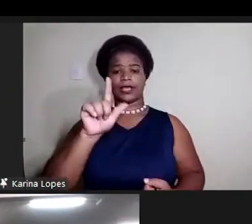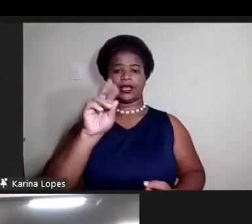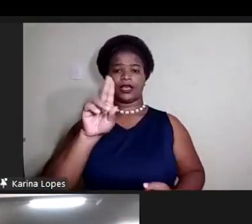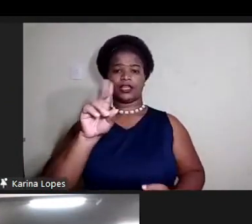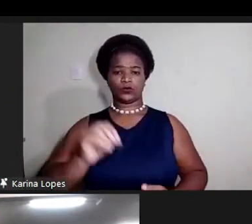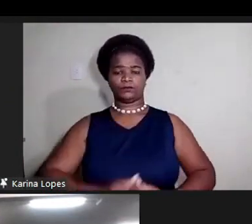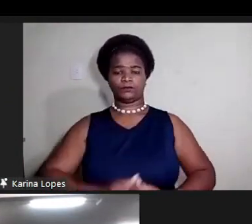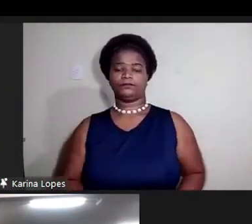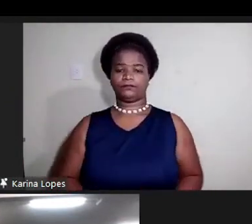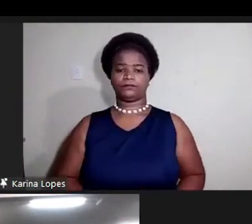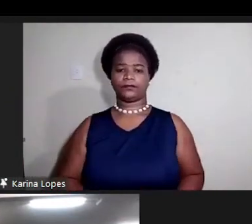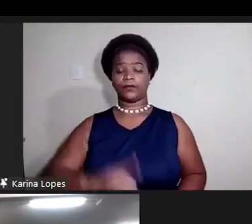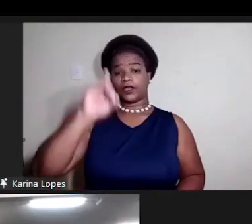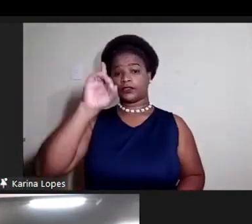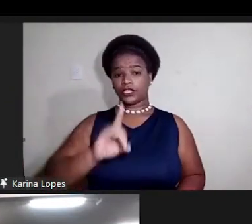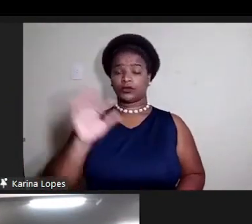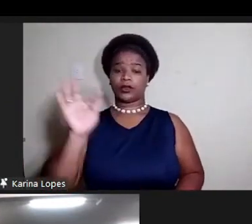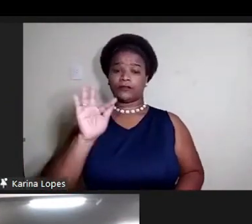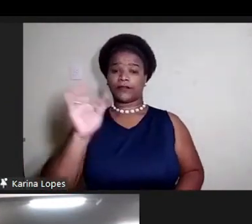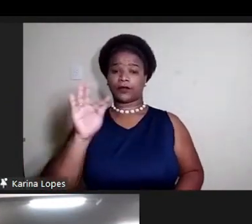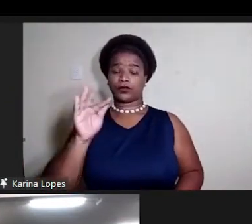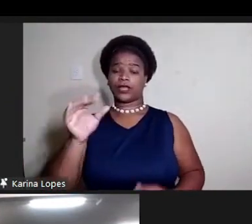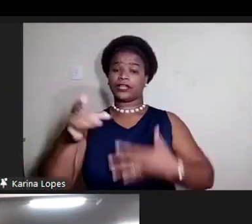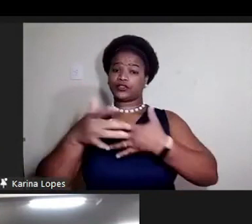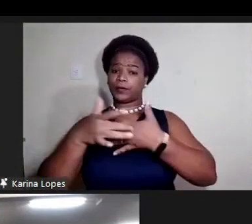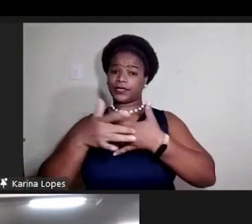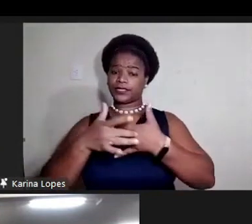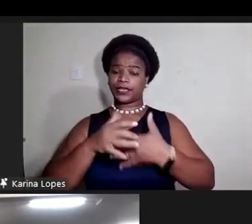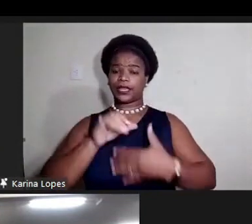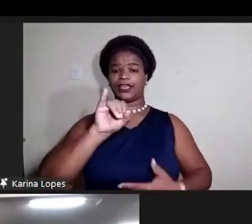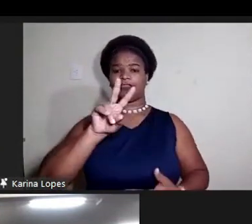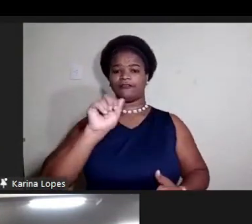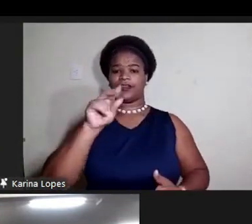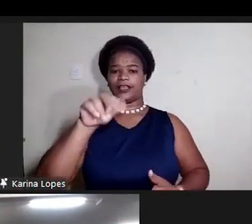diretora da Faculdade de Medicina, professora Ivana Lúcia Damásio Moutinho,